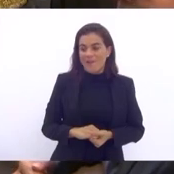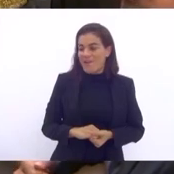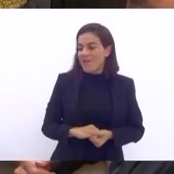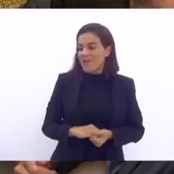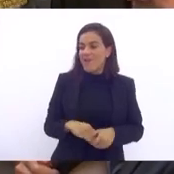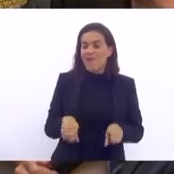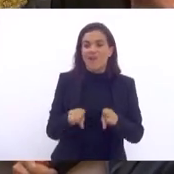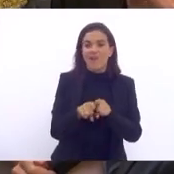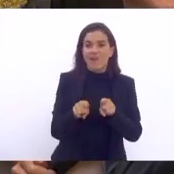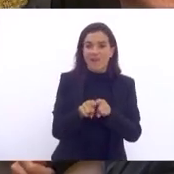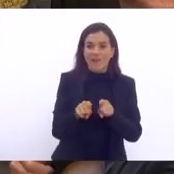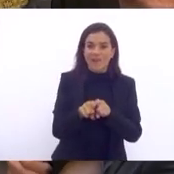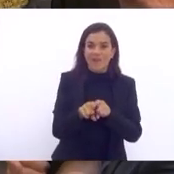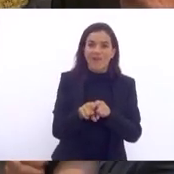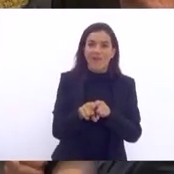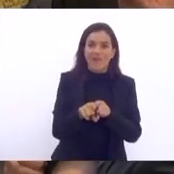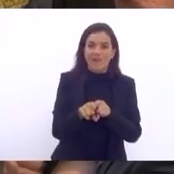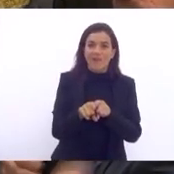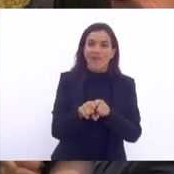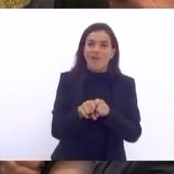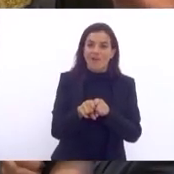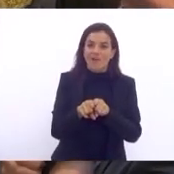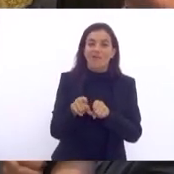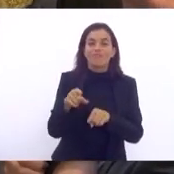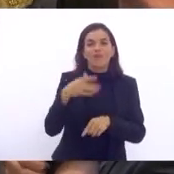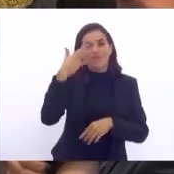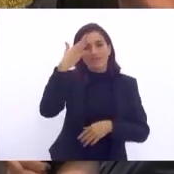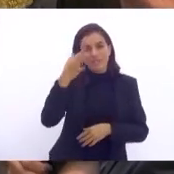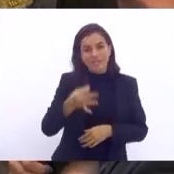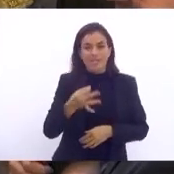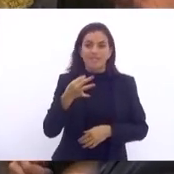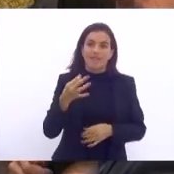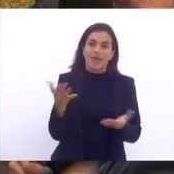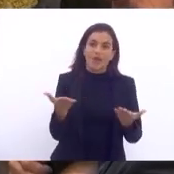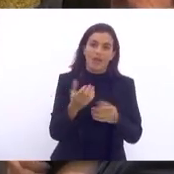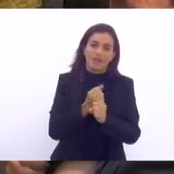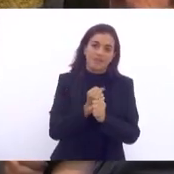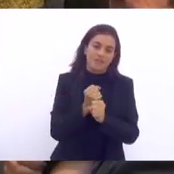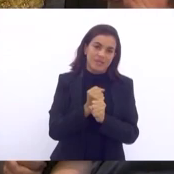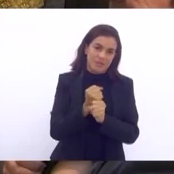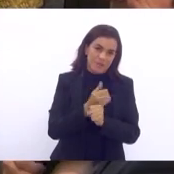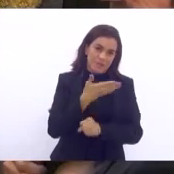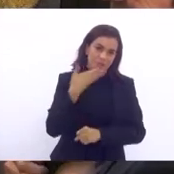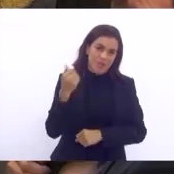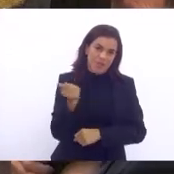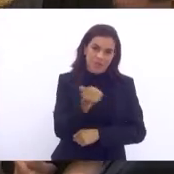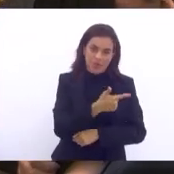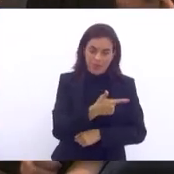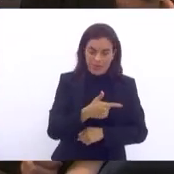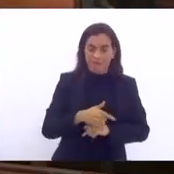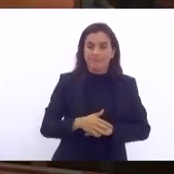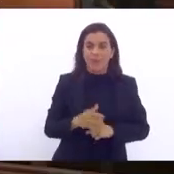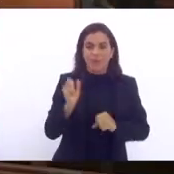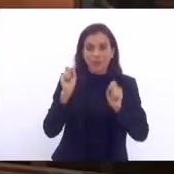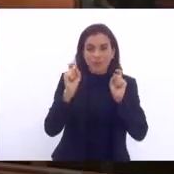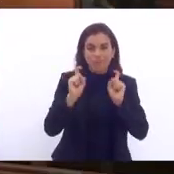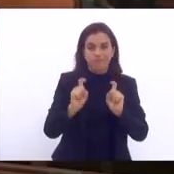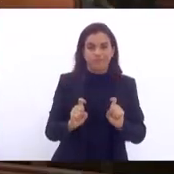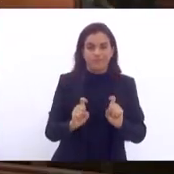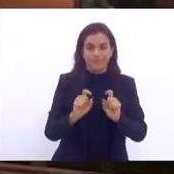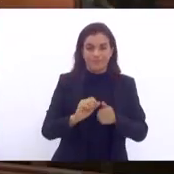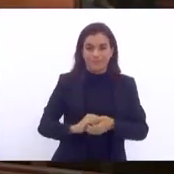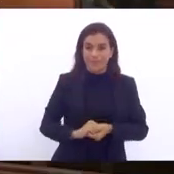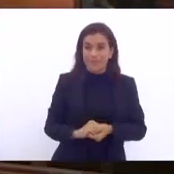esse ano, tenho certeza que vai terminar me fazendo um homem muito melhor do que eu entrei nessa casa. Glória. Obrigado, presidente. Senhor presidente.